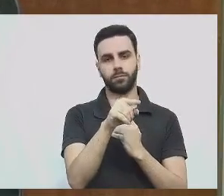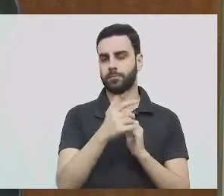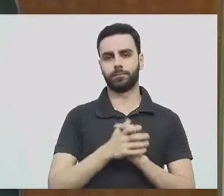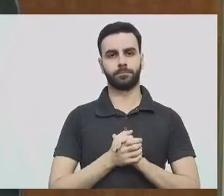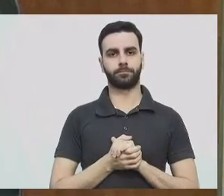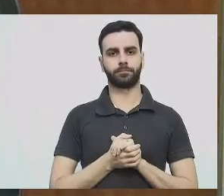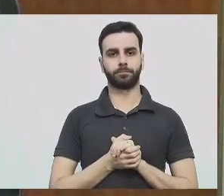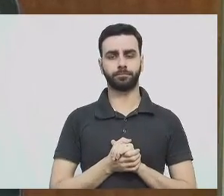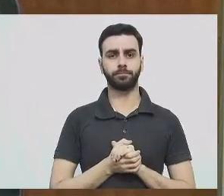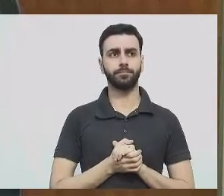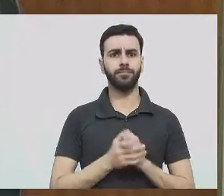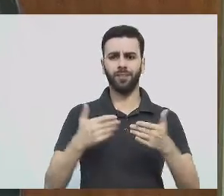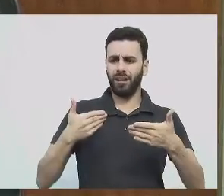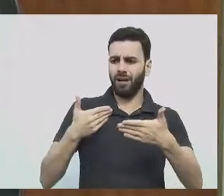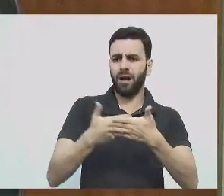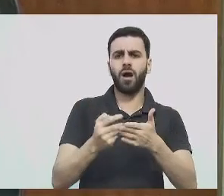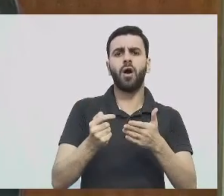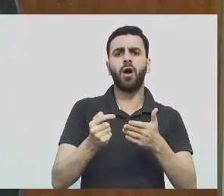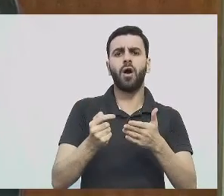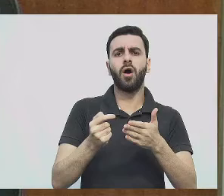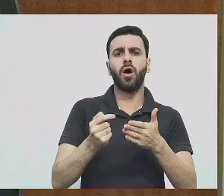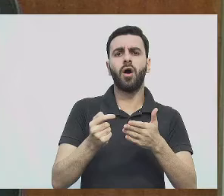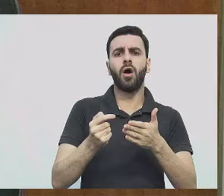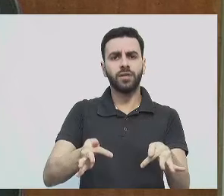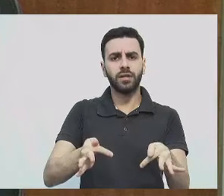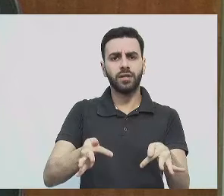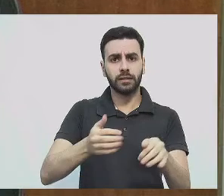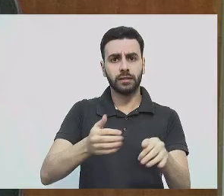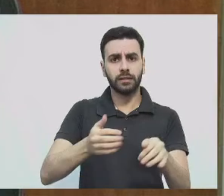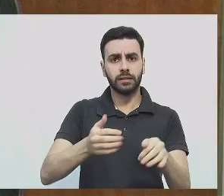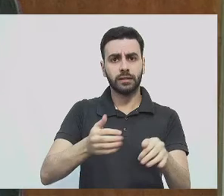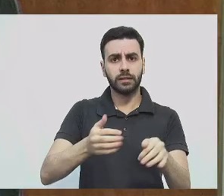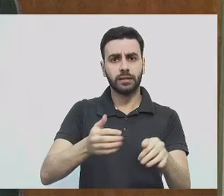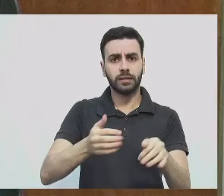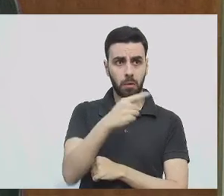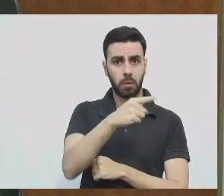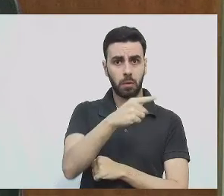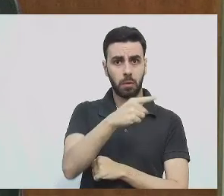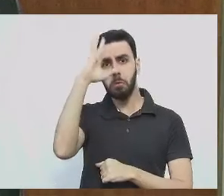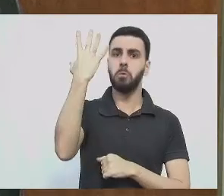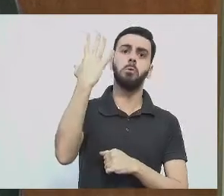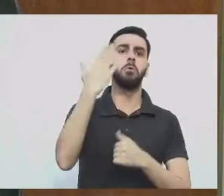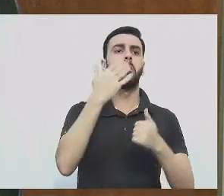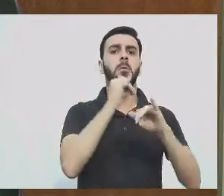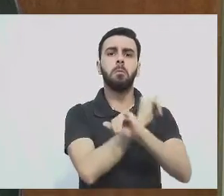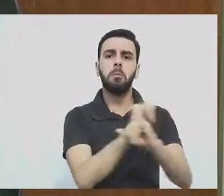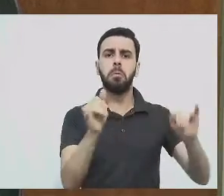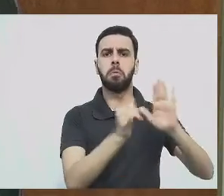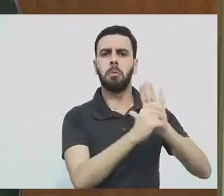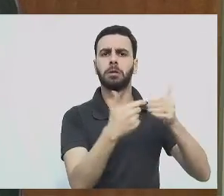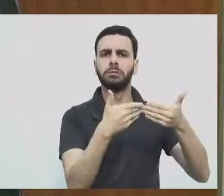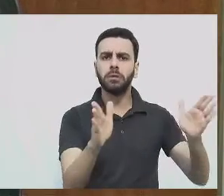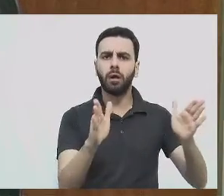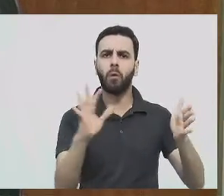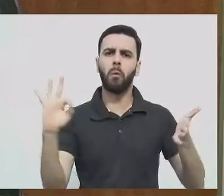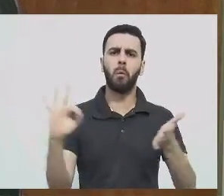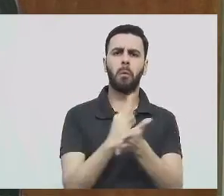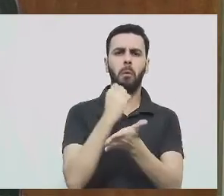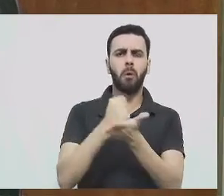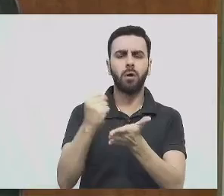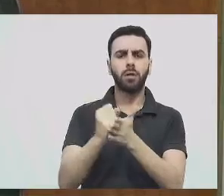dessa. Faltando poucos dias para poder acabar um mandato, resolve contratar uma empresa terceirizada para o